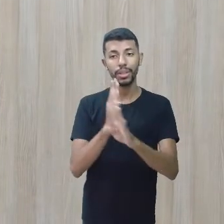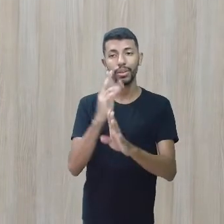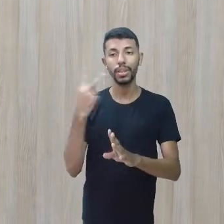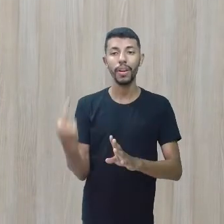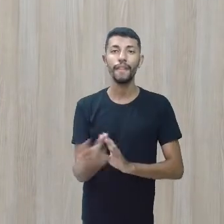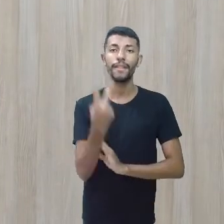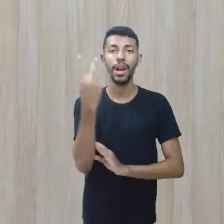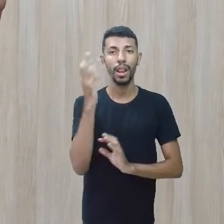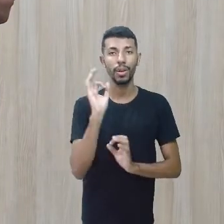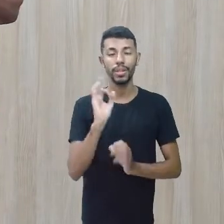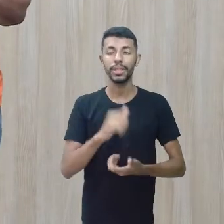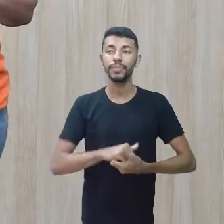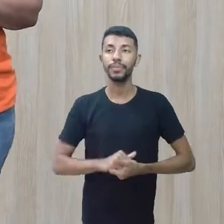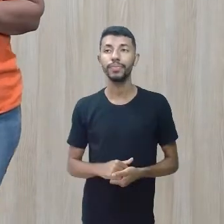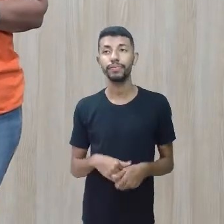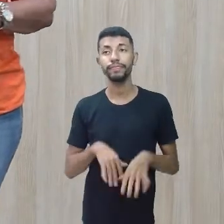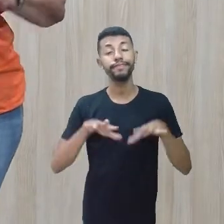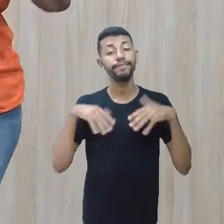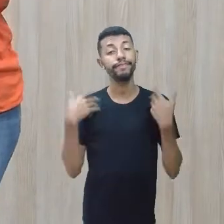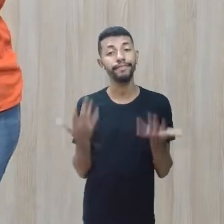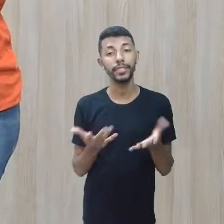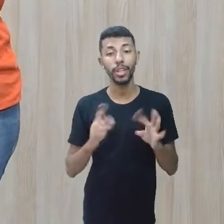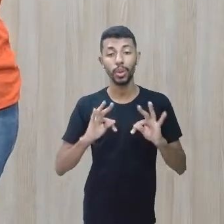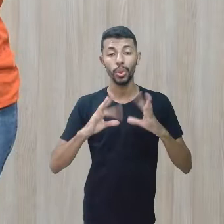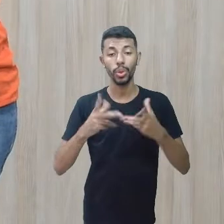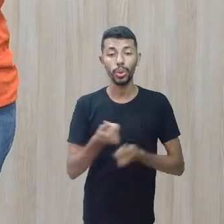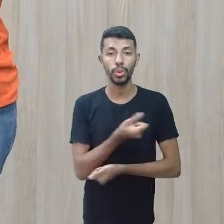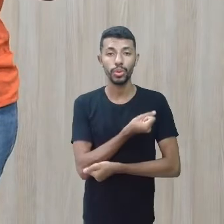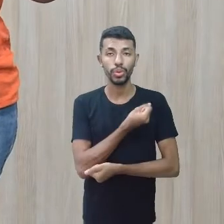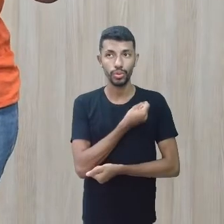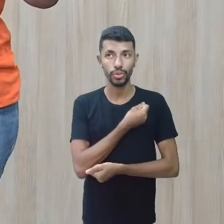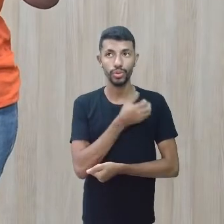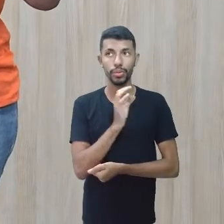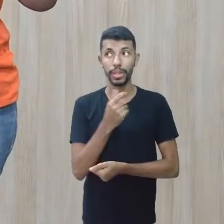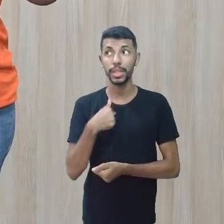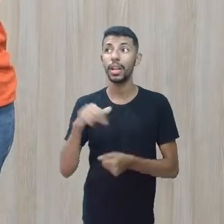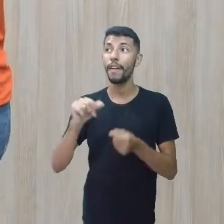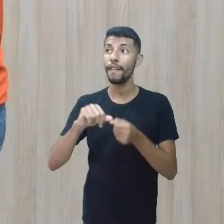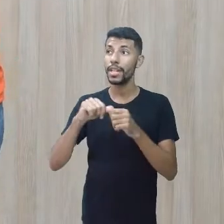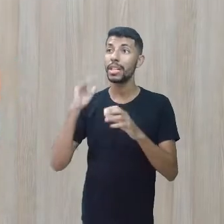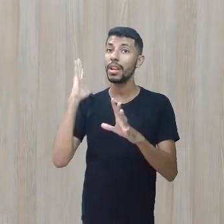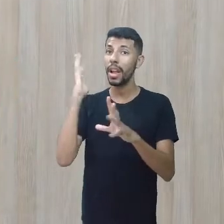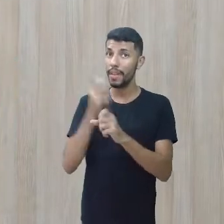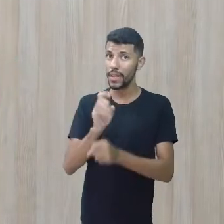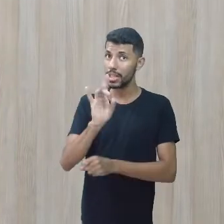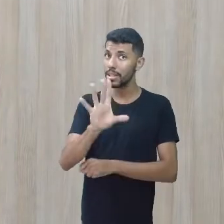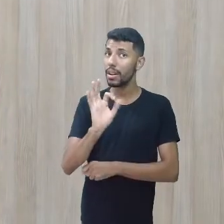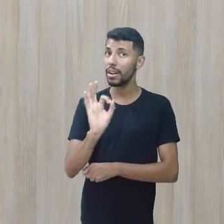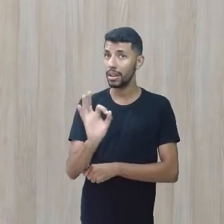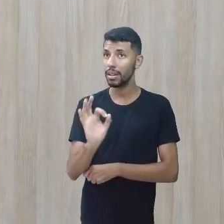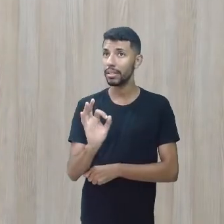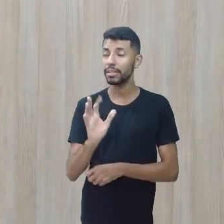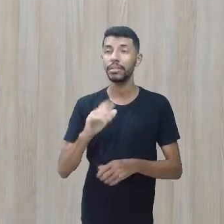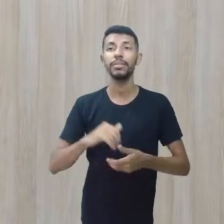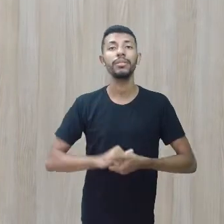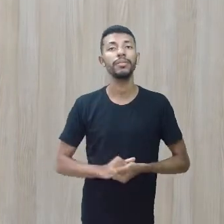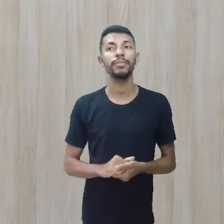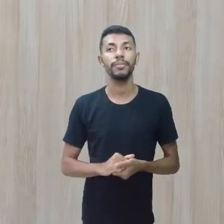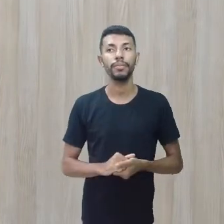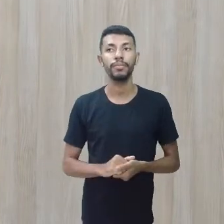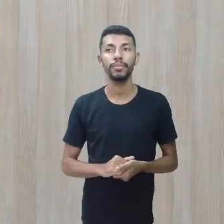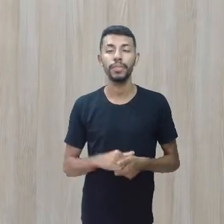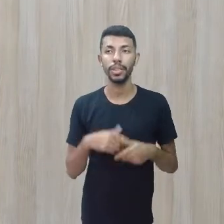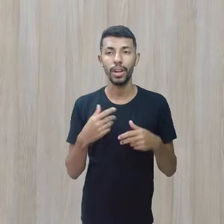valor. E aí, todos os números, eu estou só revisando, isso já foi dado, só lembrando. Então, o 5